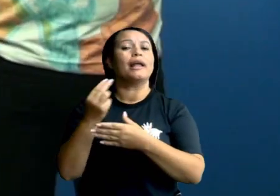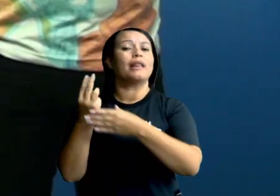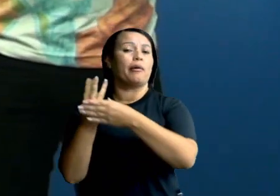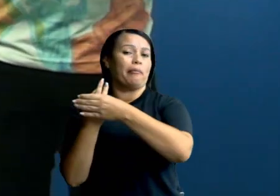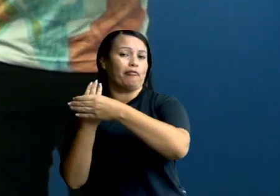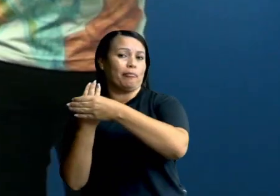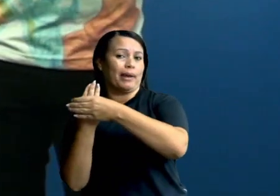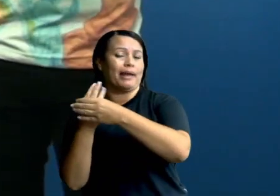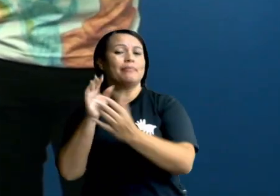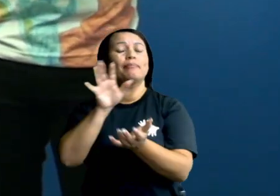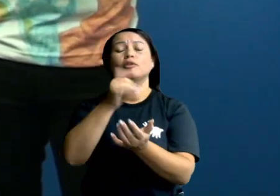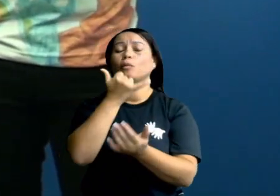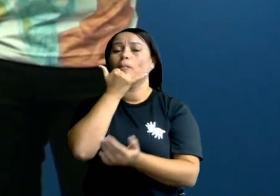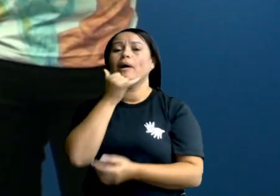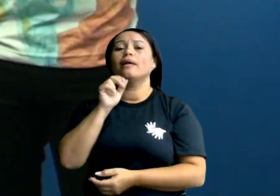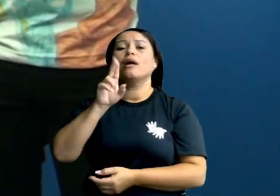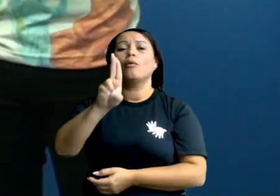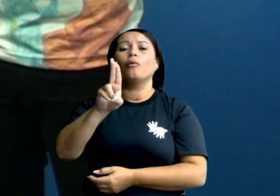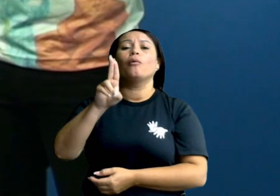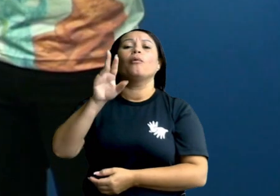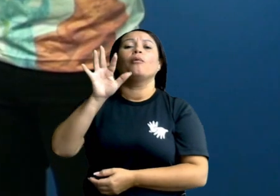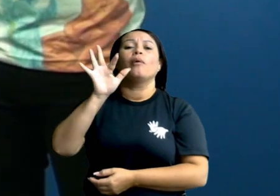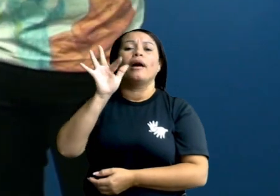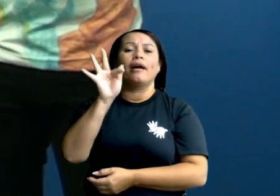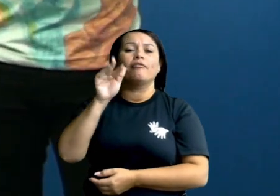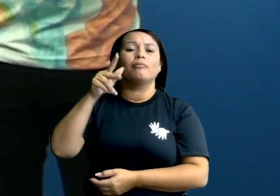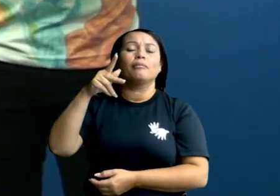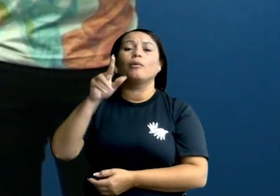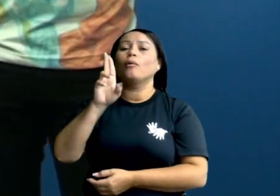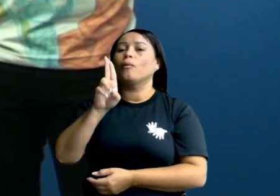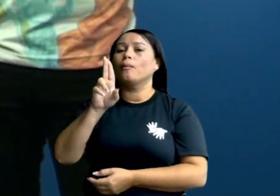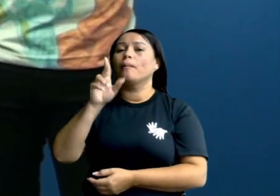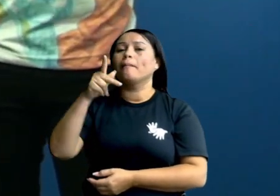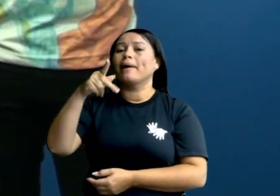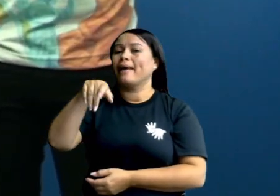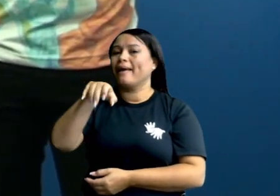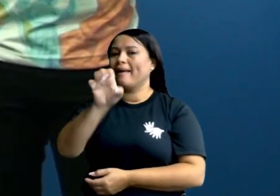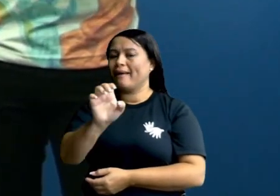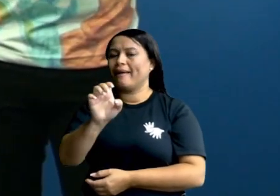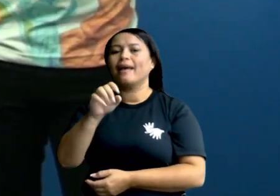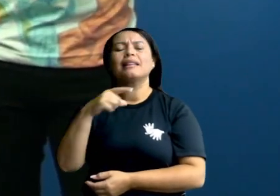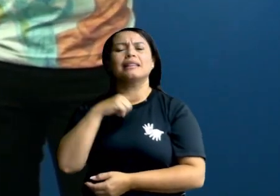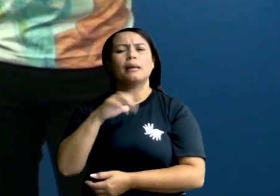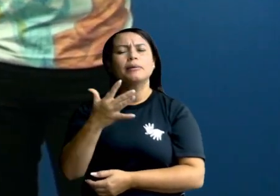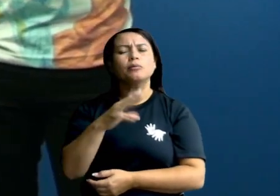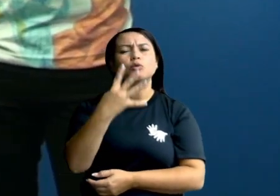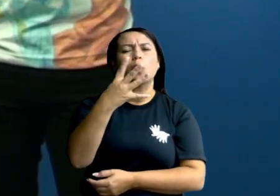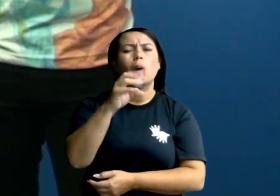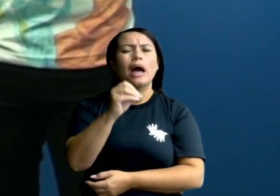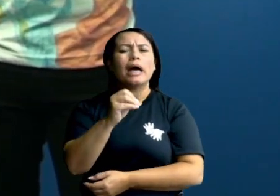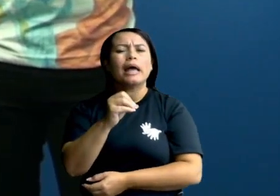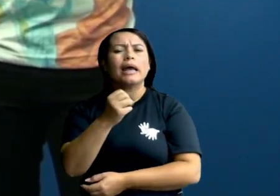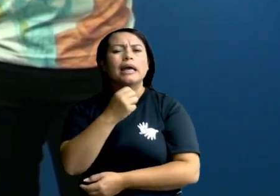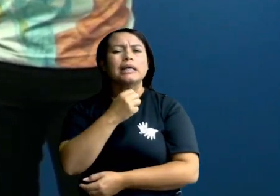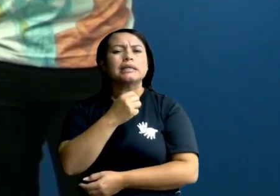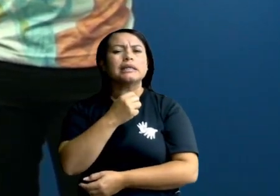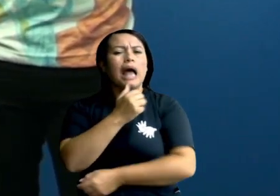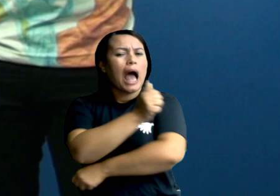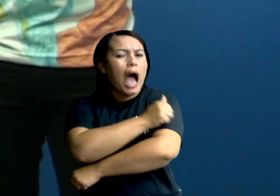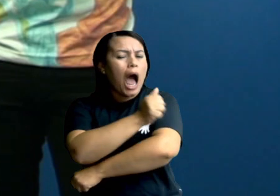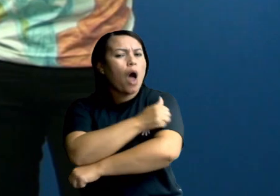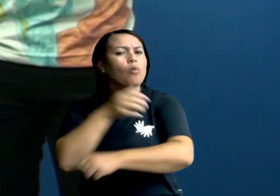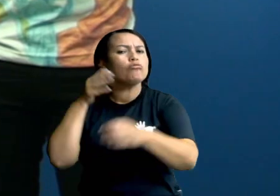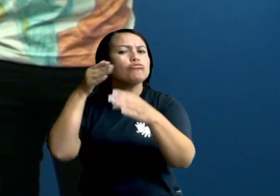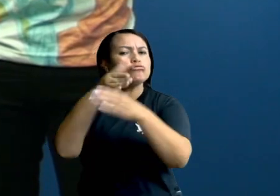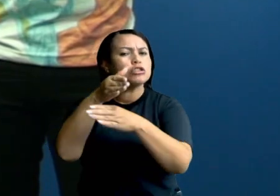e na situação onde eu estudei, né, eu tinha um total de 40 alunos que entraram, né, no curso para fazer o